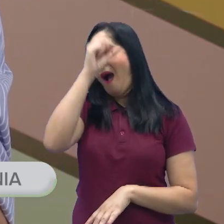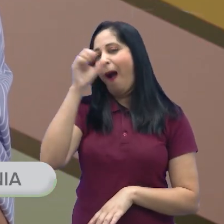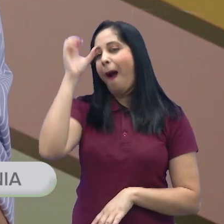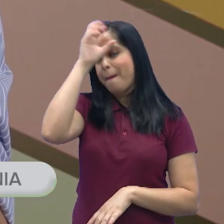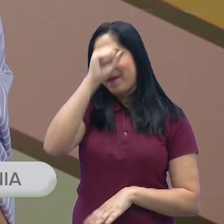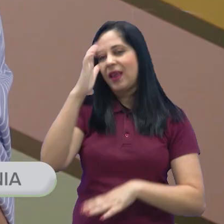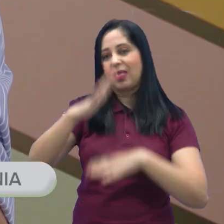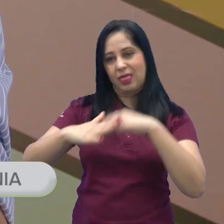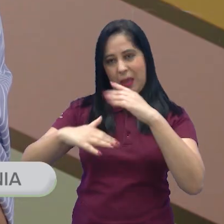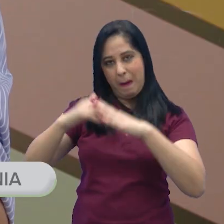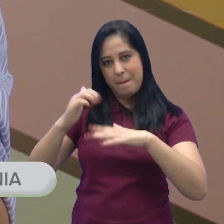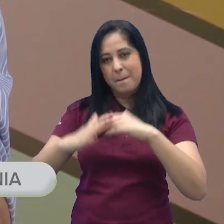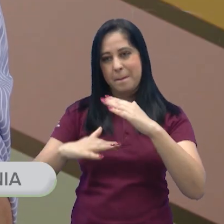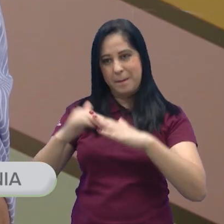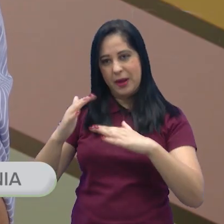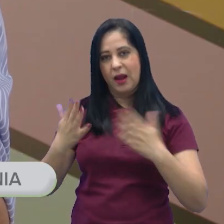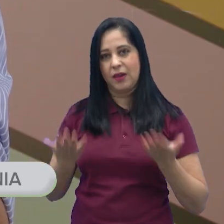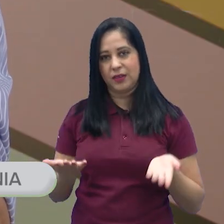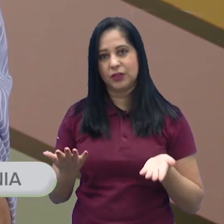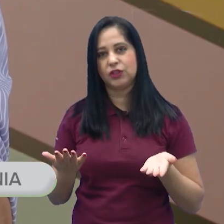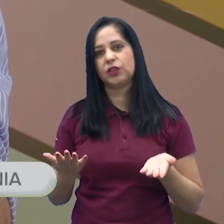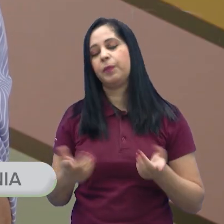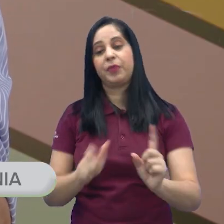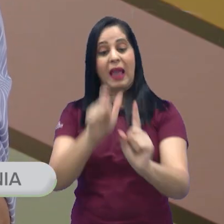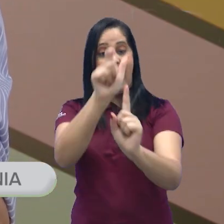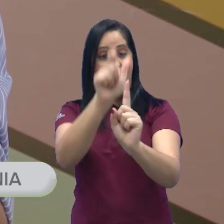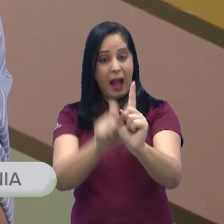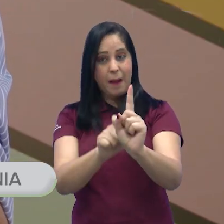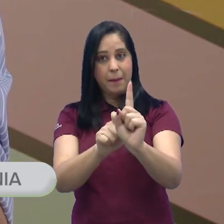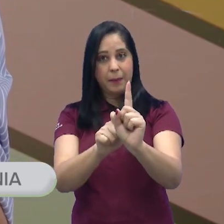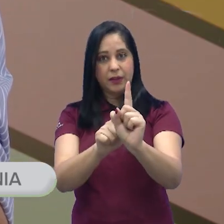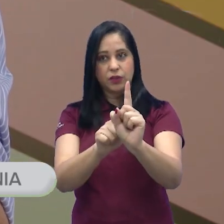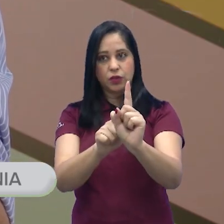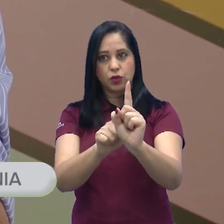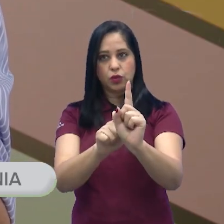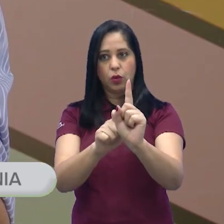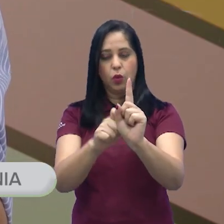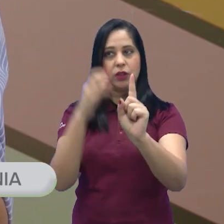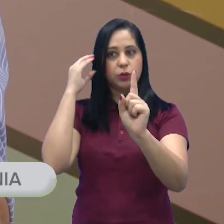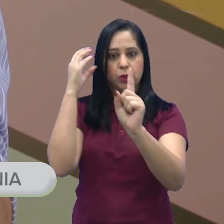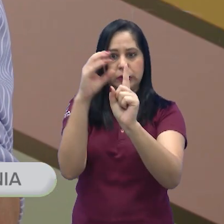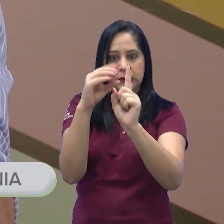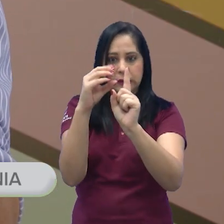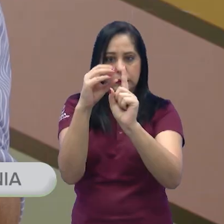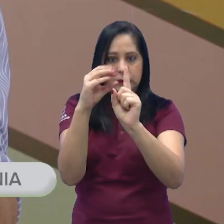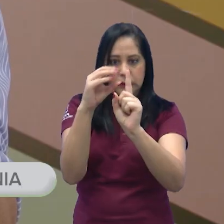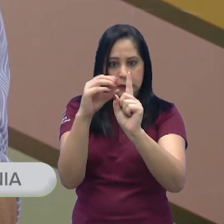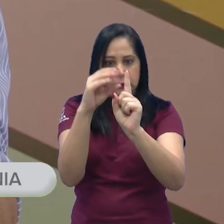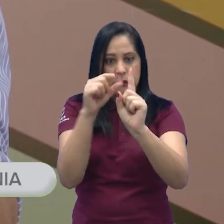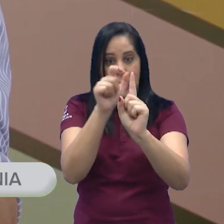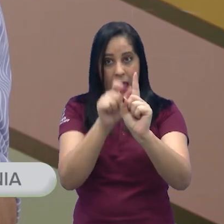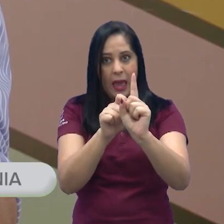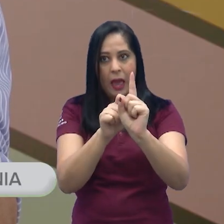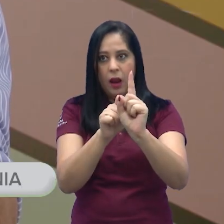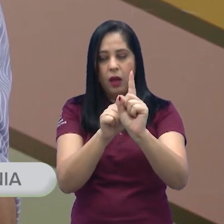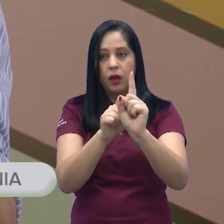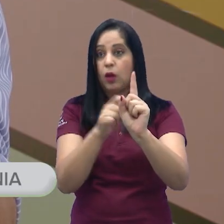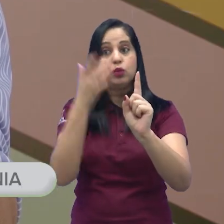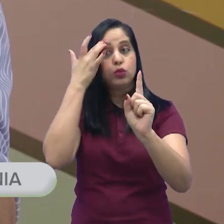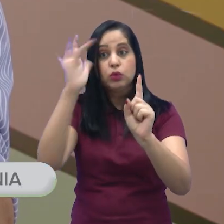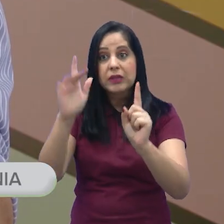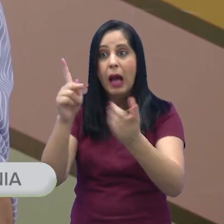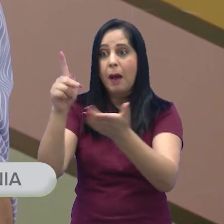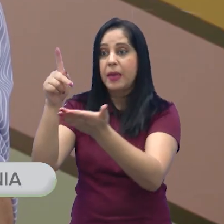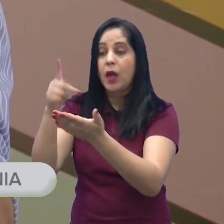E uma pessoa, quando ela está em surto psicótico, como eu falei, ela está desconectada, ela tem as